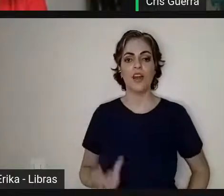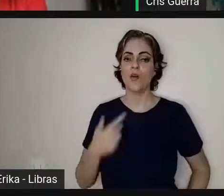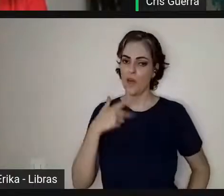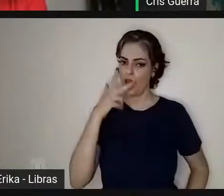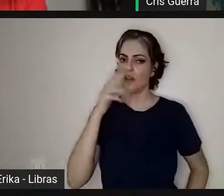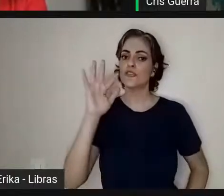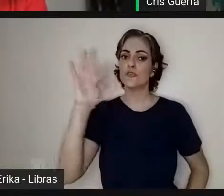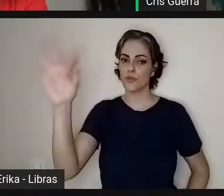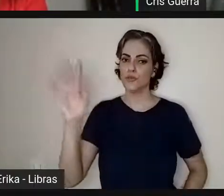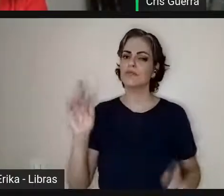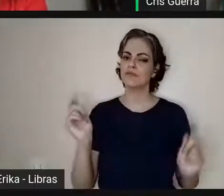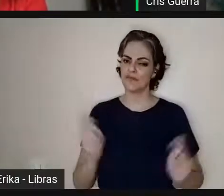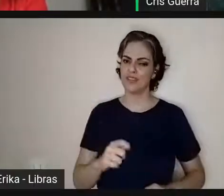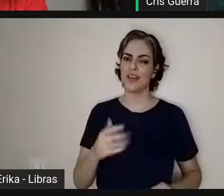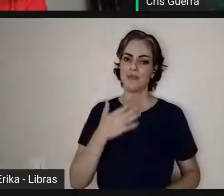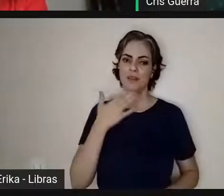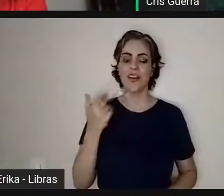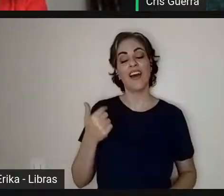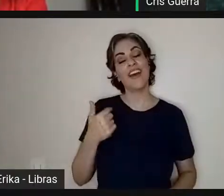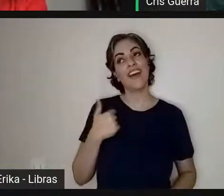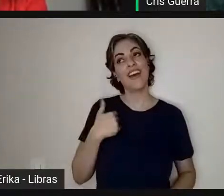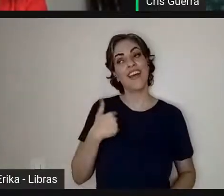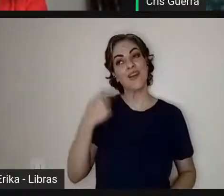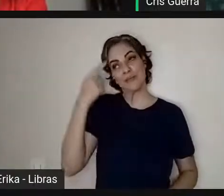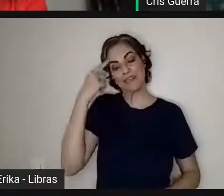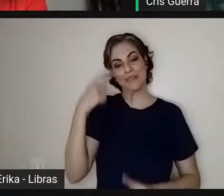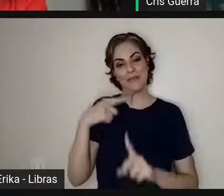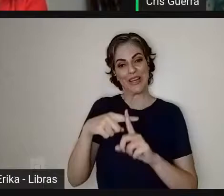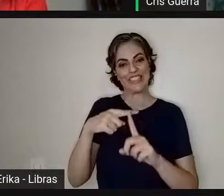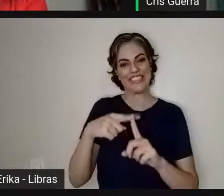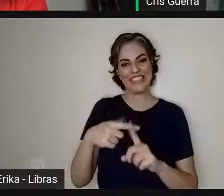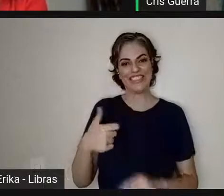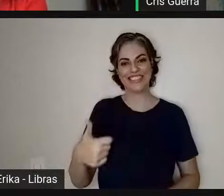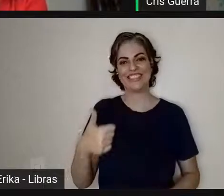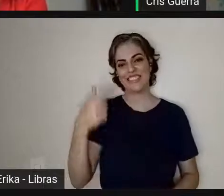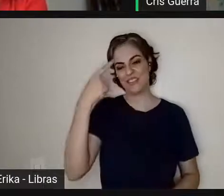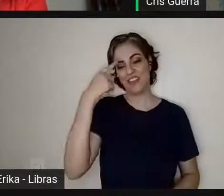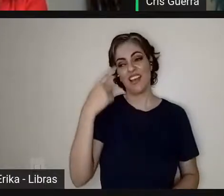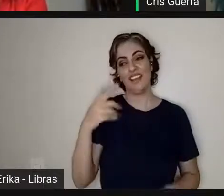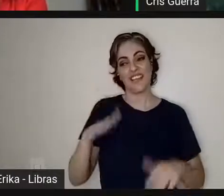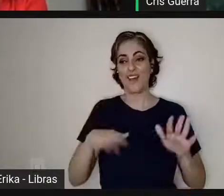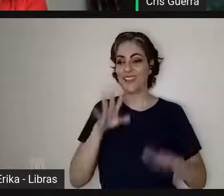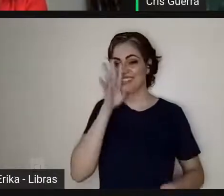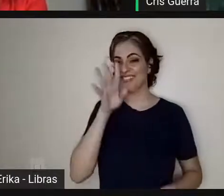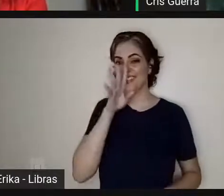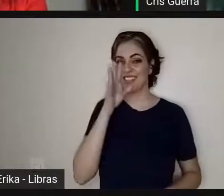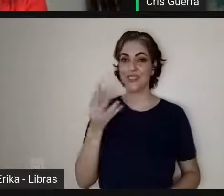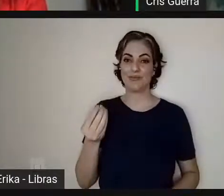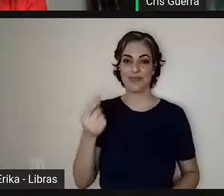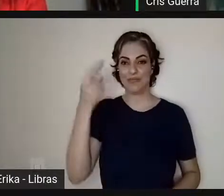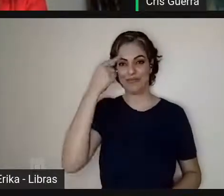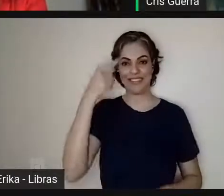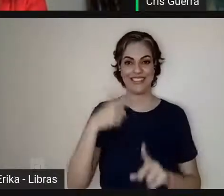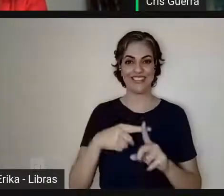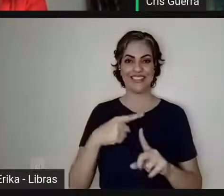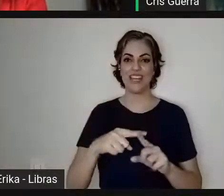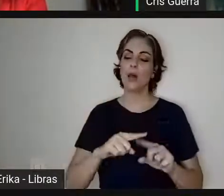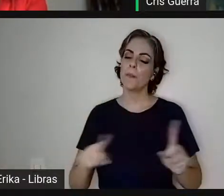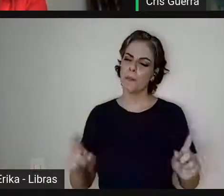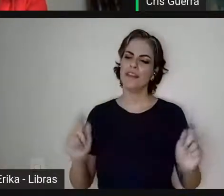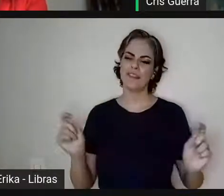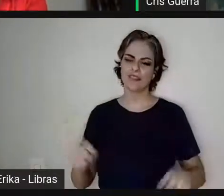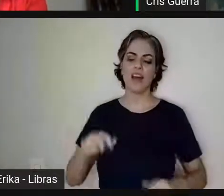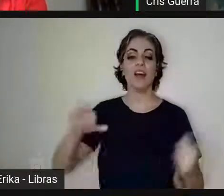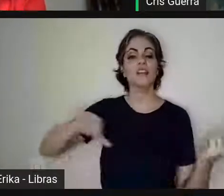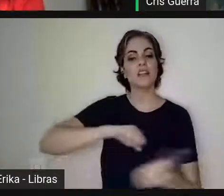sabe, Eliana? Eu sou muito otimista. Não sei se eu sou otimista demais, mas eu acho que a gente está vivendo um momento de muita transformação